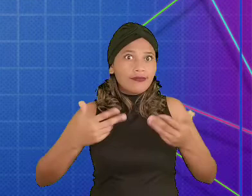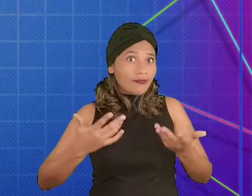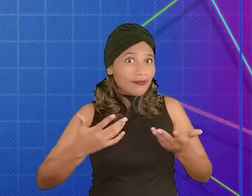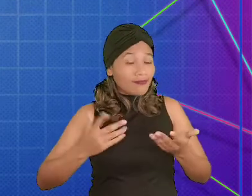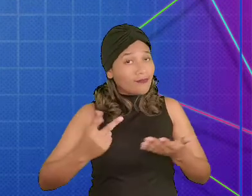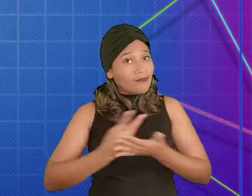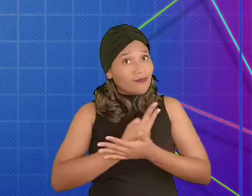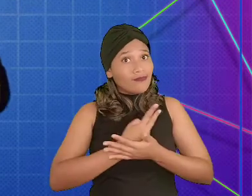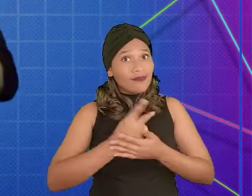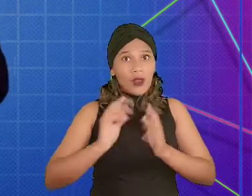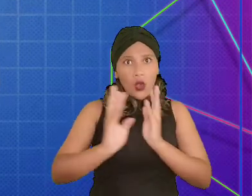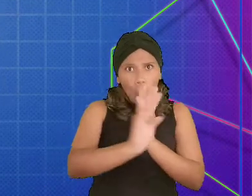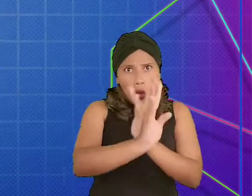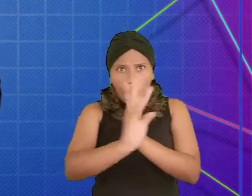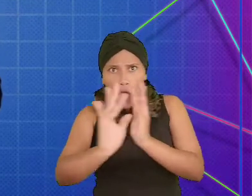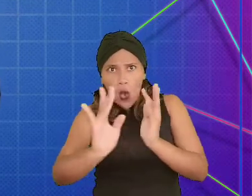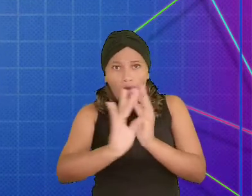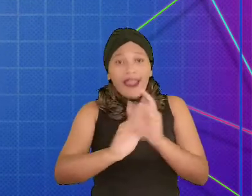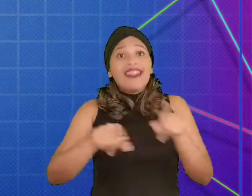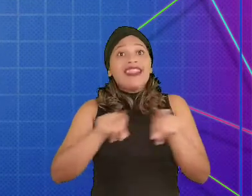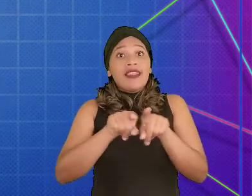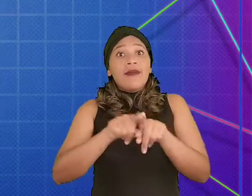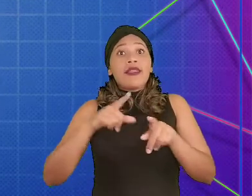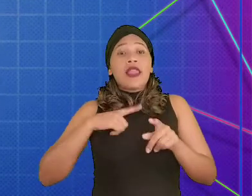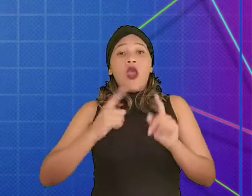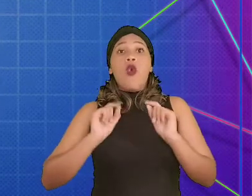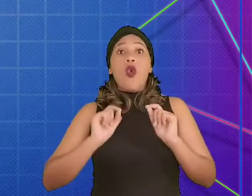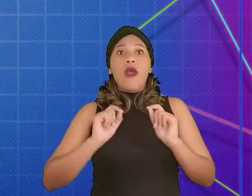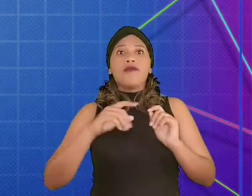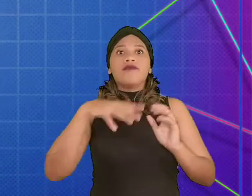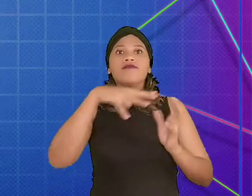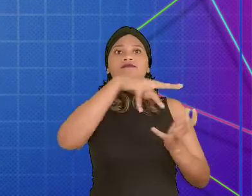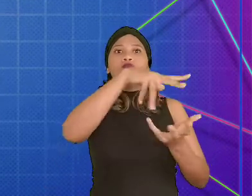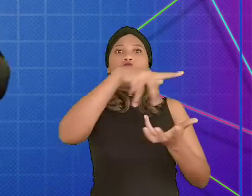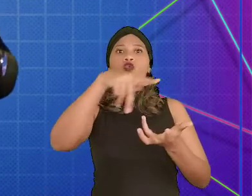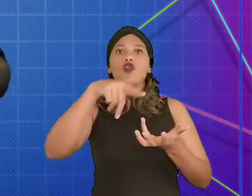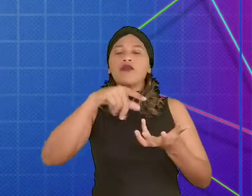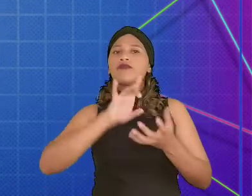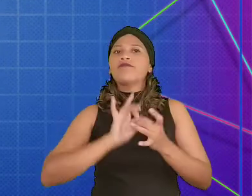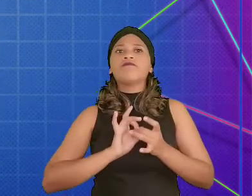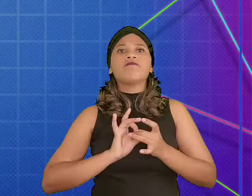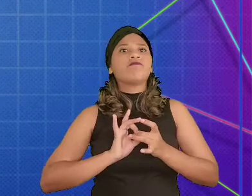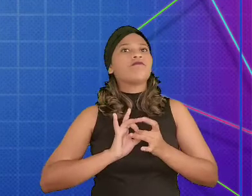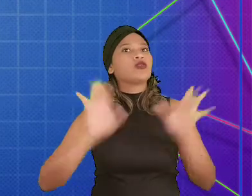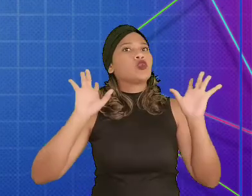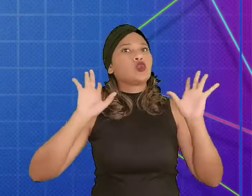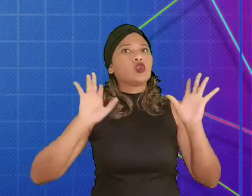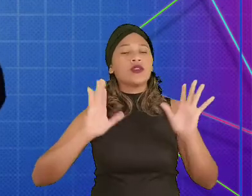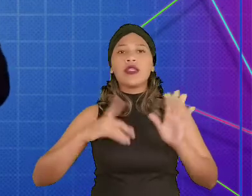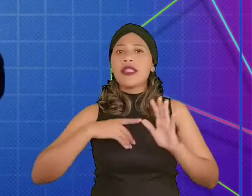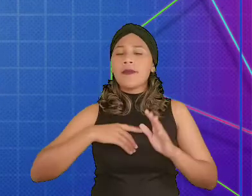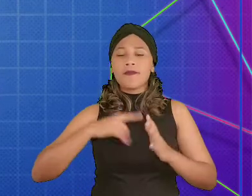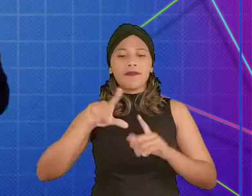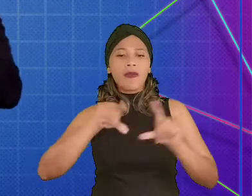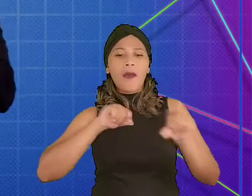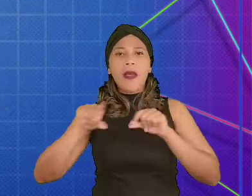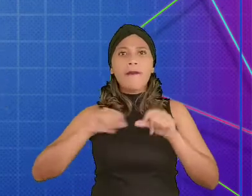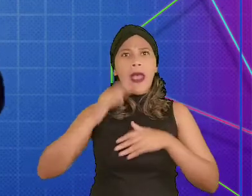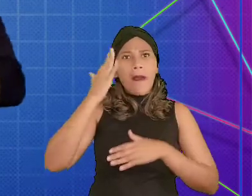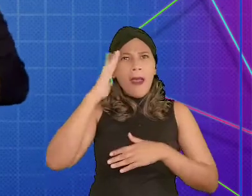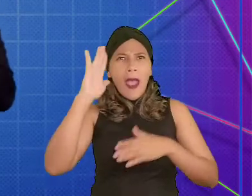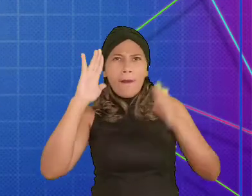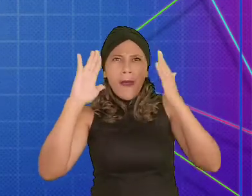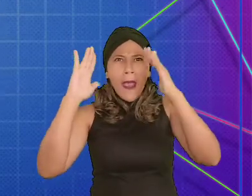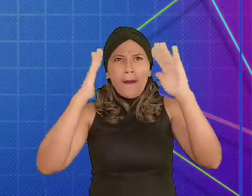etc. E aí, existe o contrário disso, que são os jogos de mundo aberto. Em jogos de mundo aberto, o jogador tem liberdade para